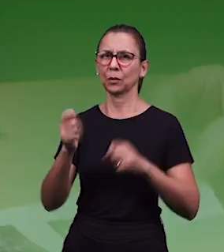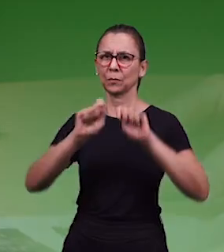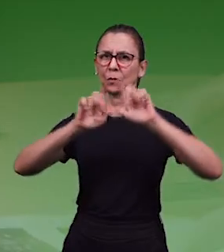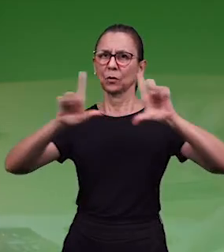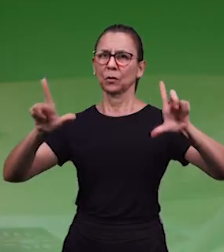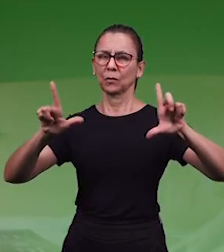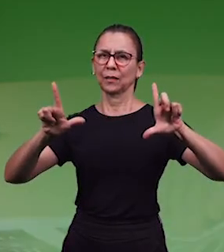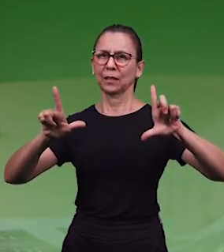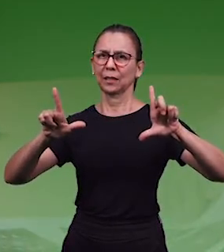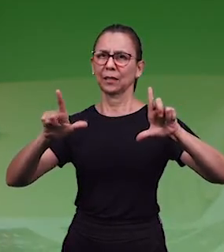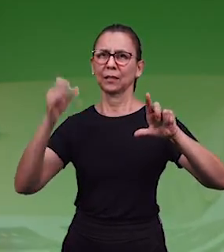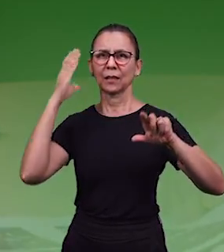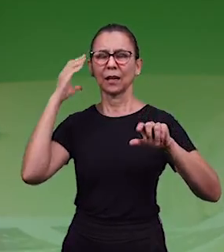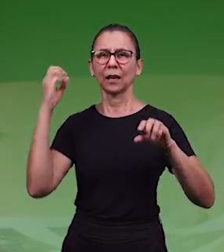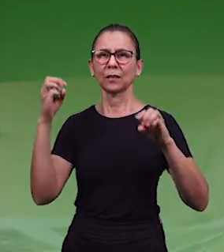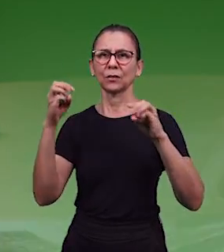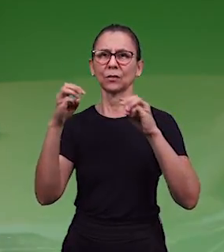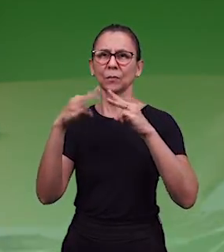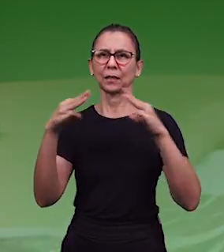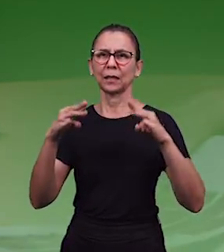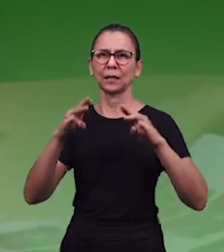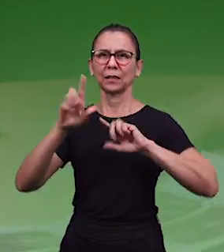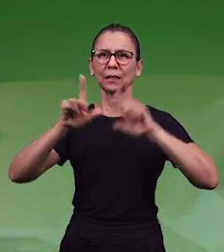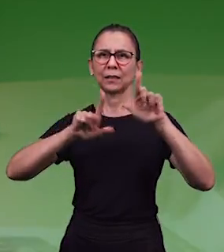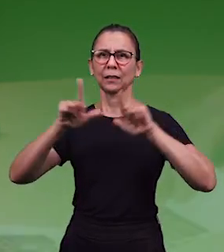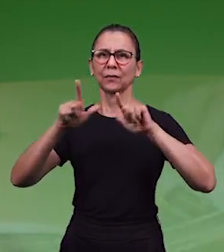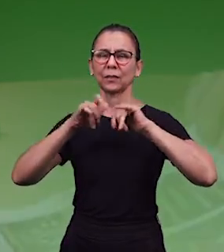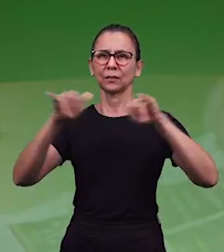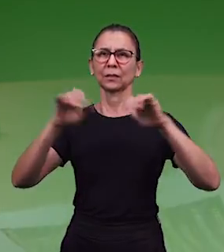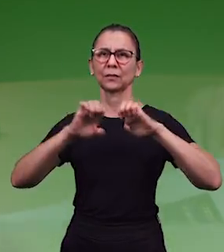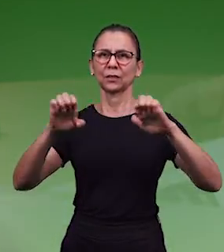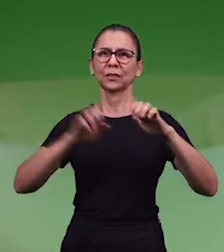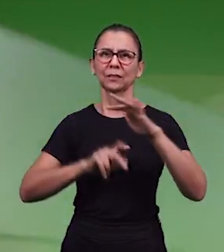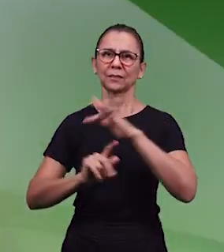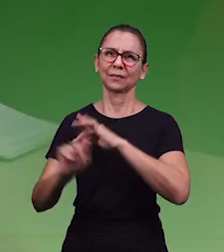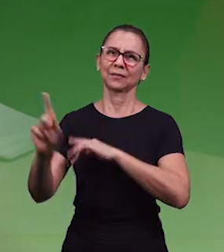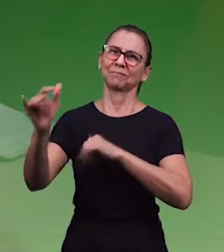Bíblicas. Rádio e TV Web Manaim juntas, anunciando o Evangelho Eterno.